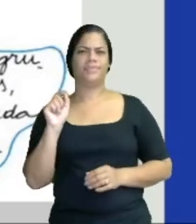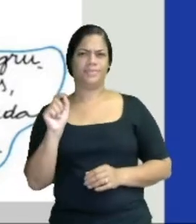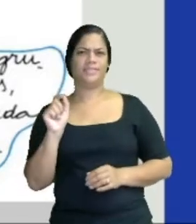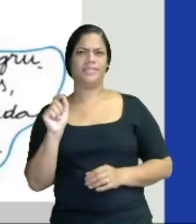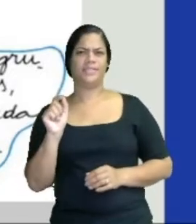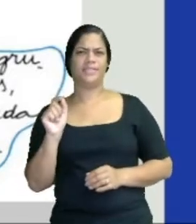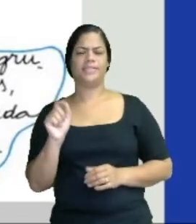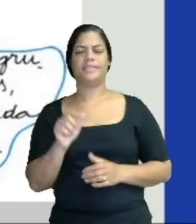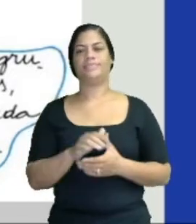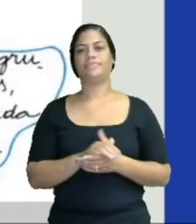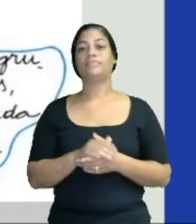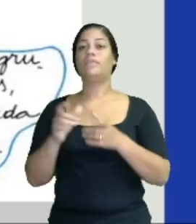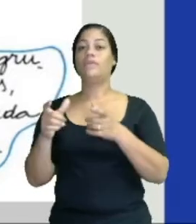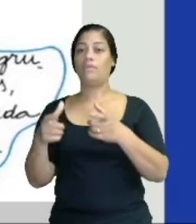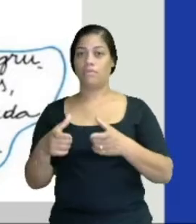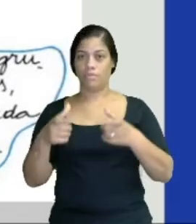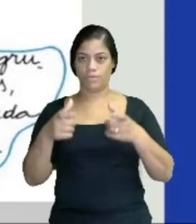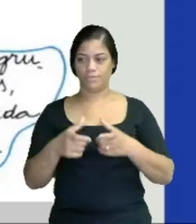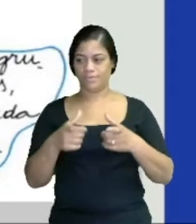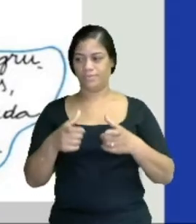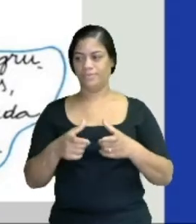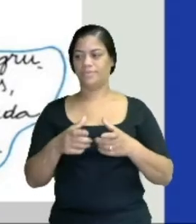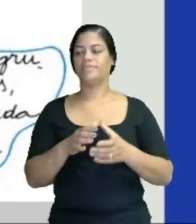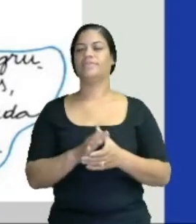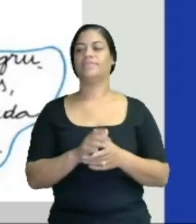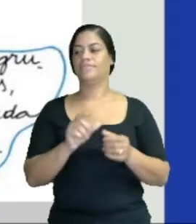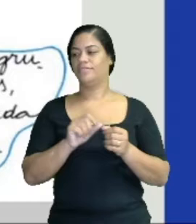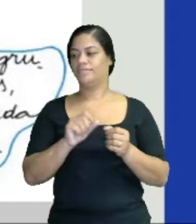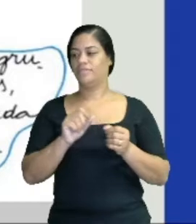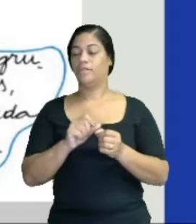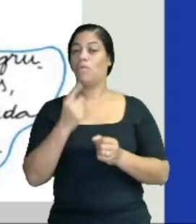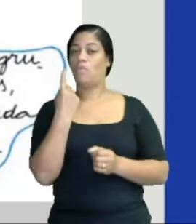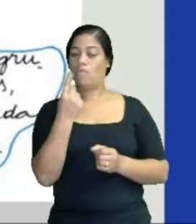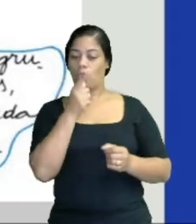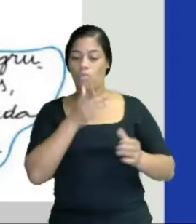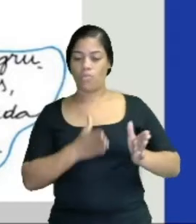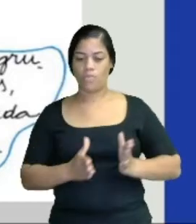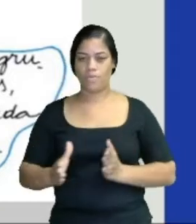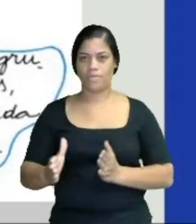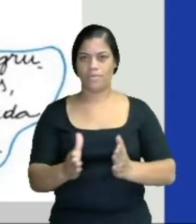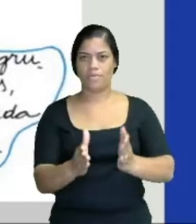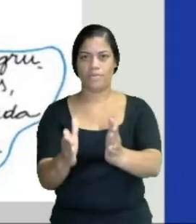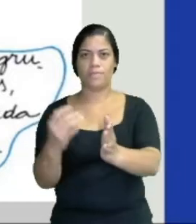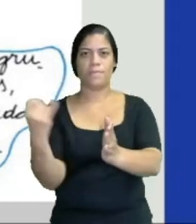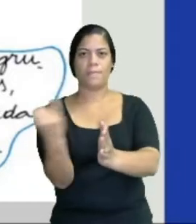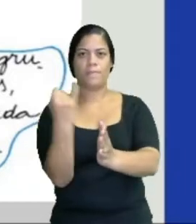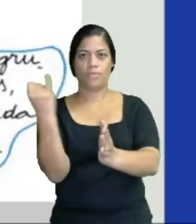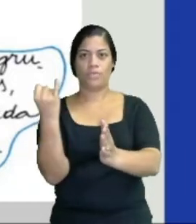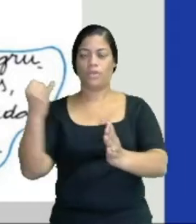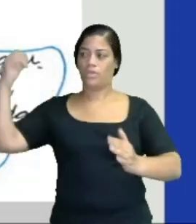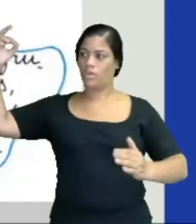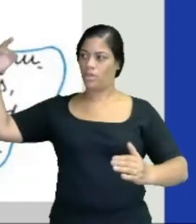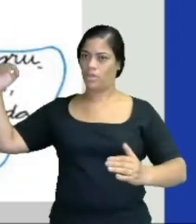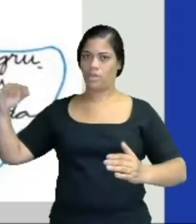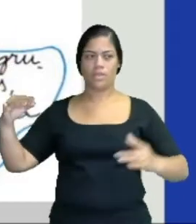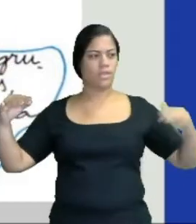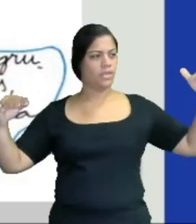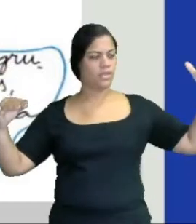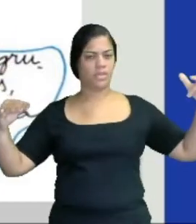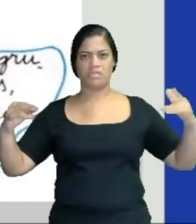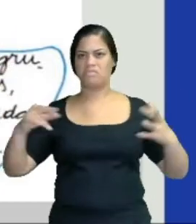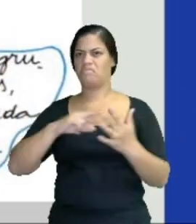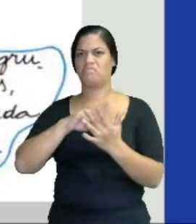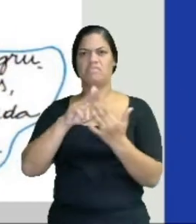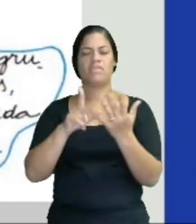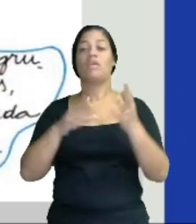bacia hidrográfica? É uma área de drenagem composta por um rio principal e seus afluentes. É alimentada pelas